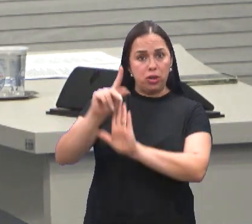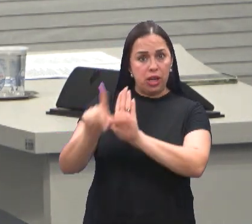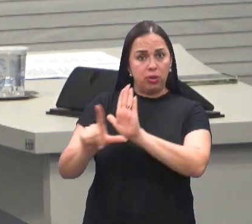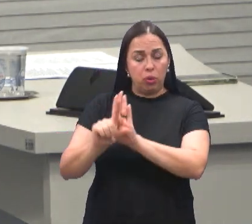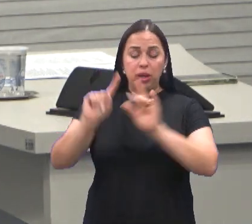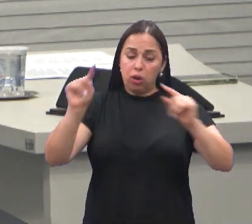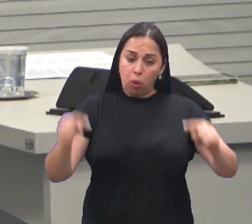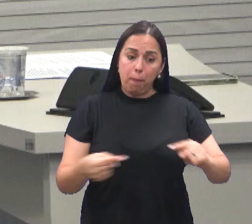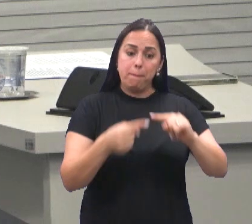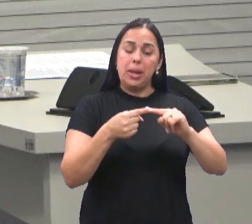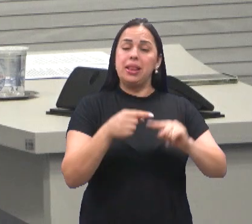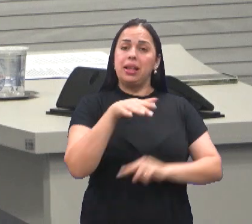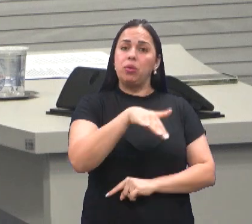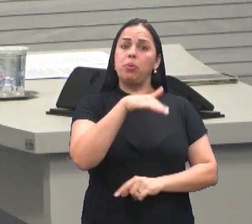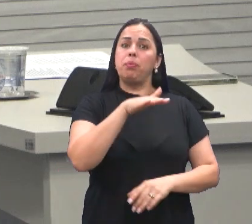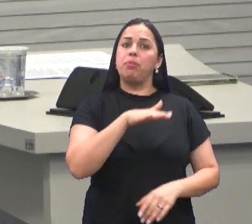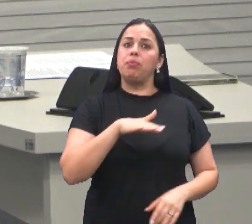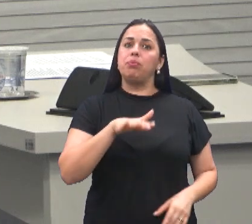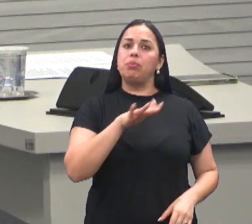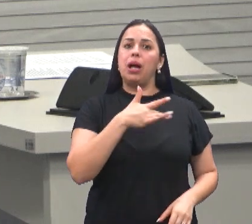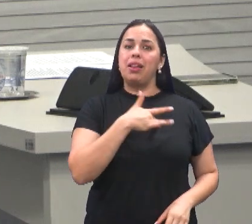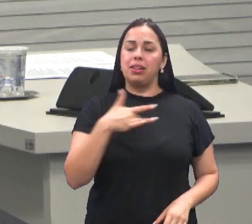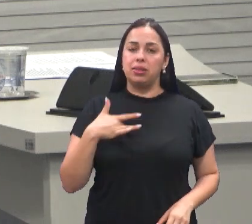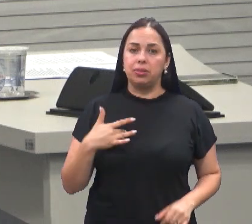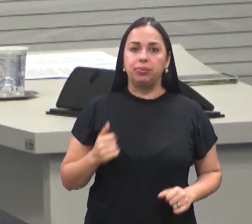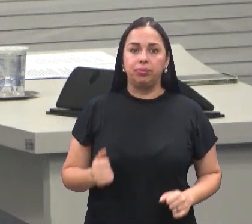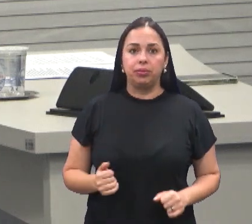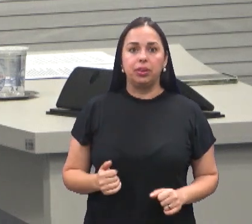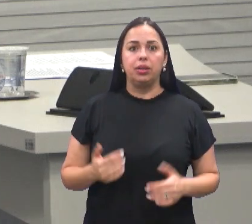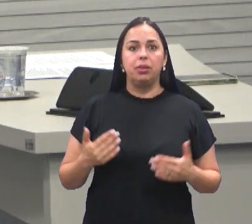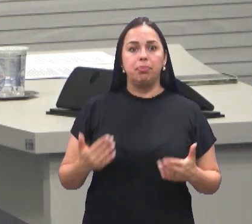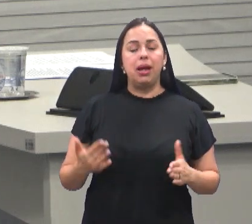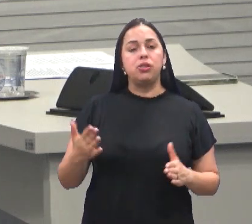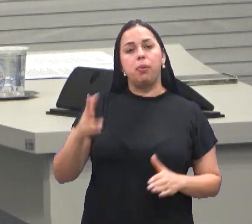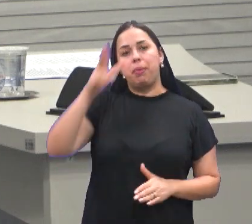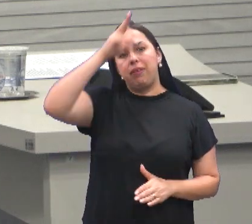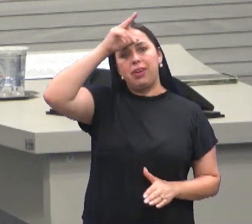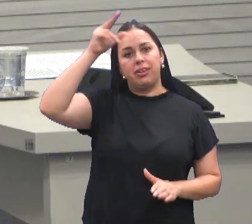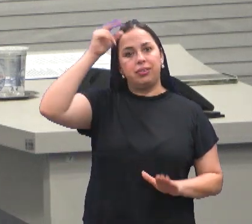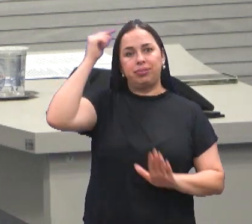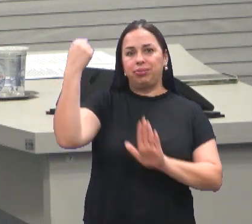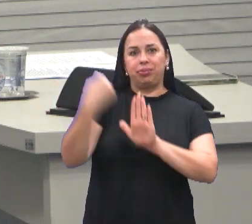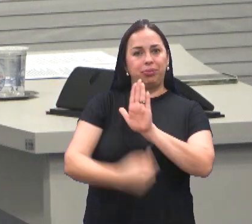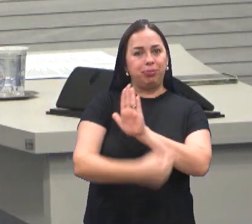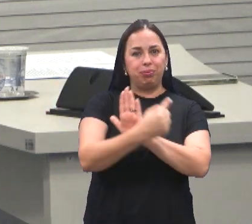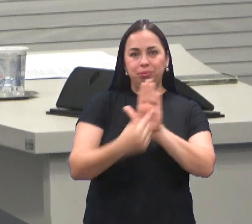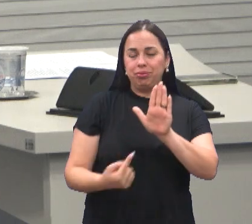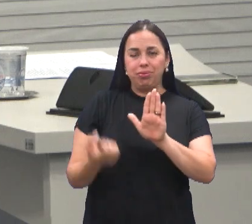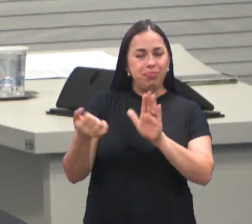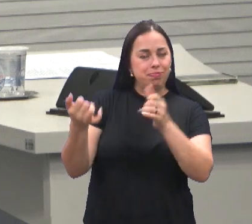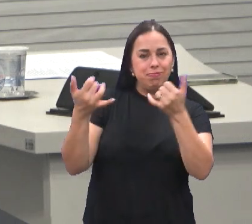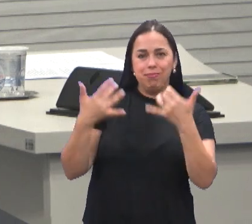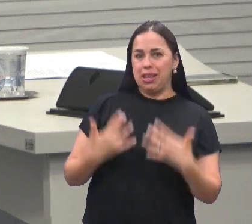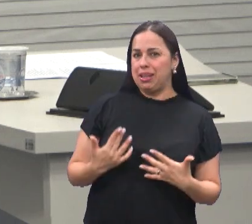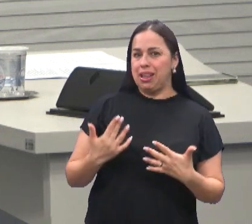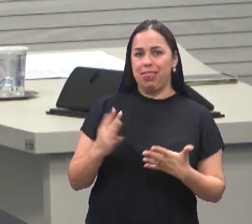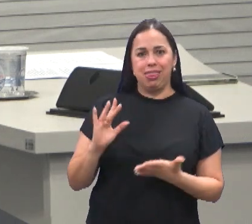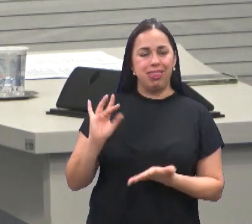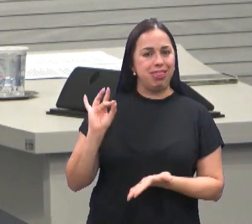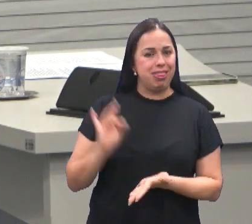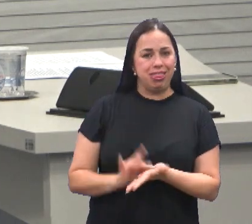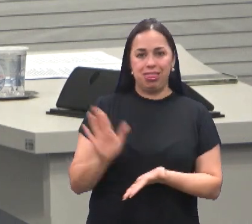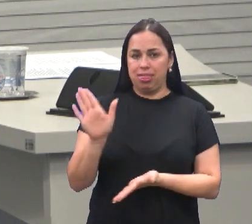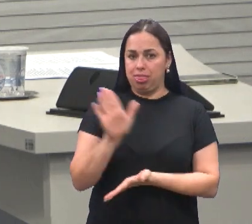projeto. Infelizmente, quando é vetado pelo prefeito, não tem explicação, né? Não vem uma explicação oficial do executivo, não tem